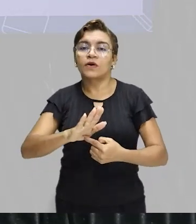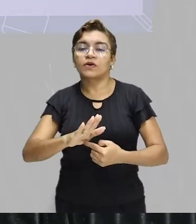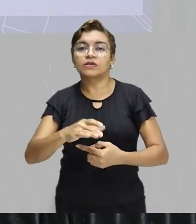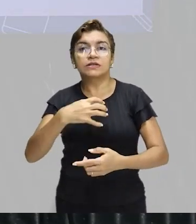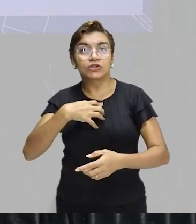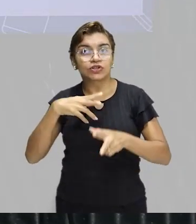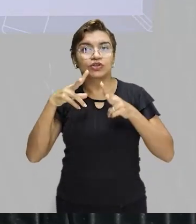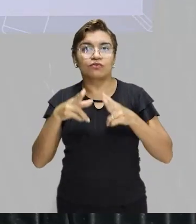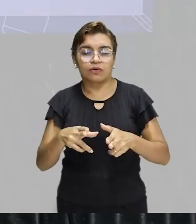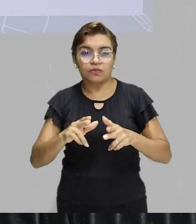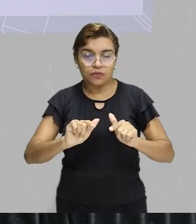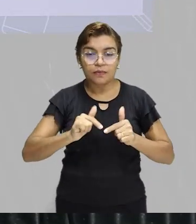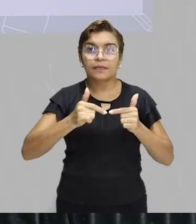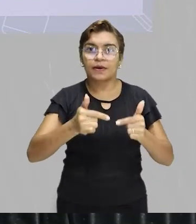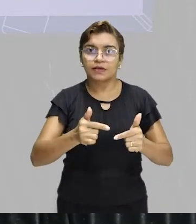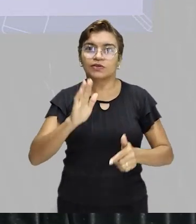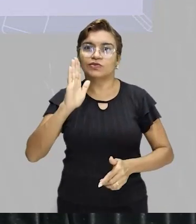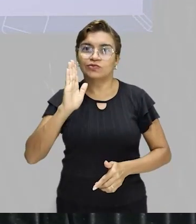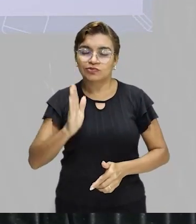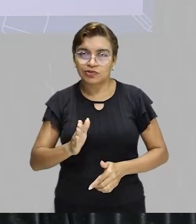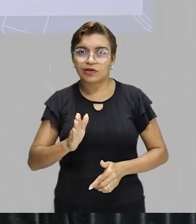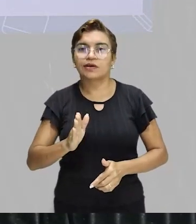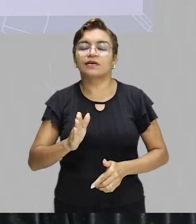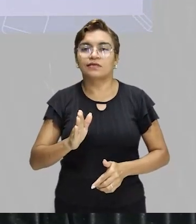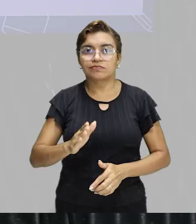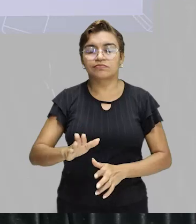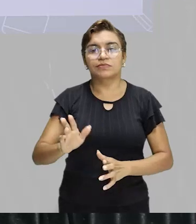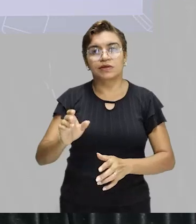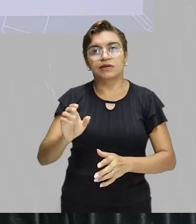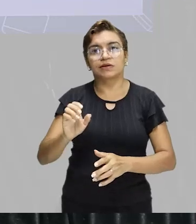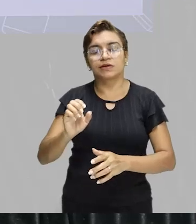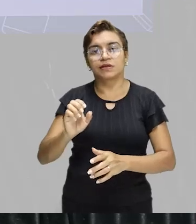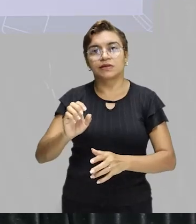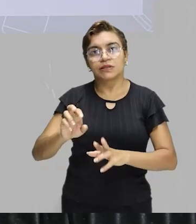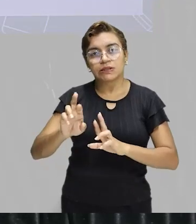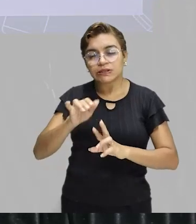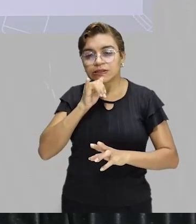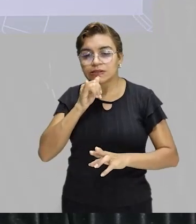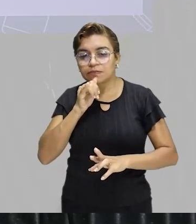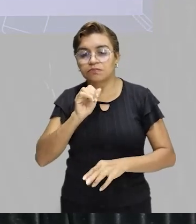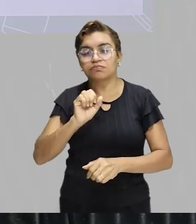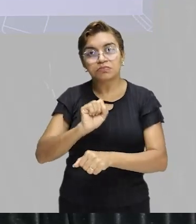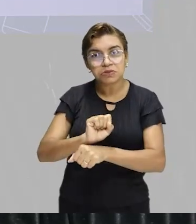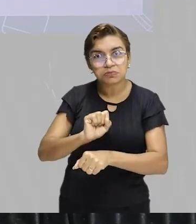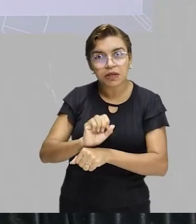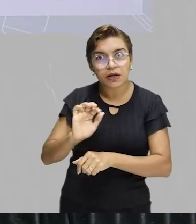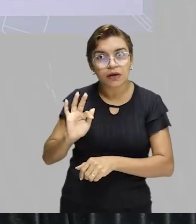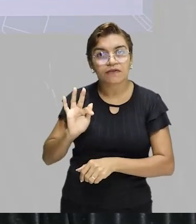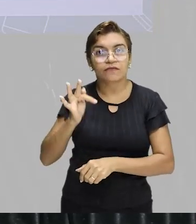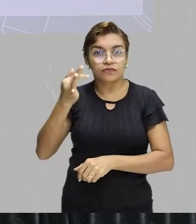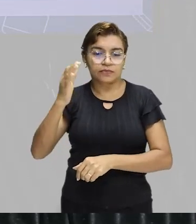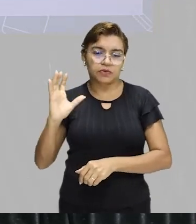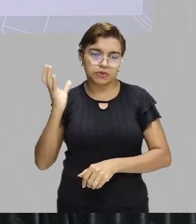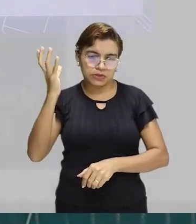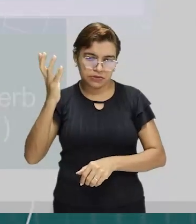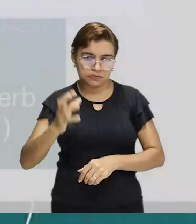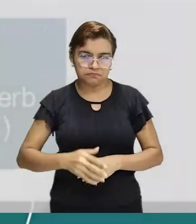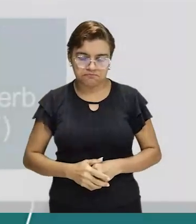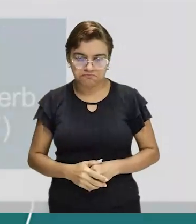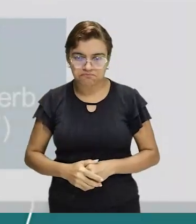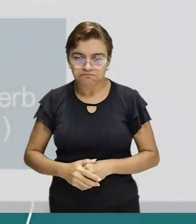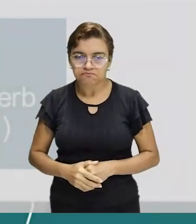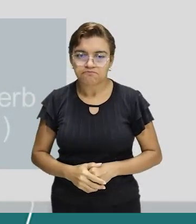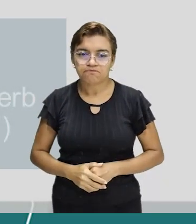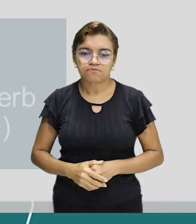uma ação que está agendada, que está esperada de acontecer em um futuro próximo, tá bom? Continuando,